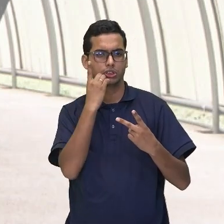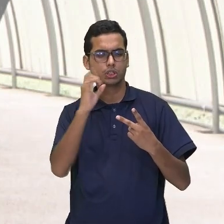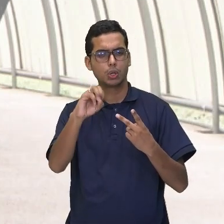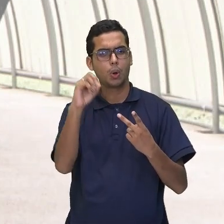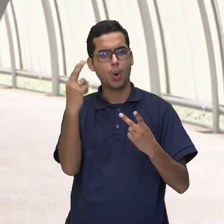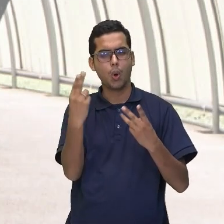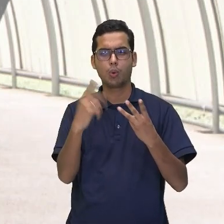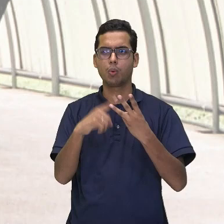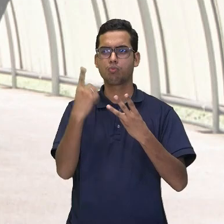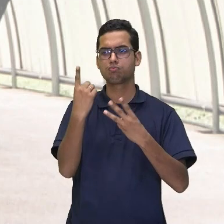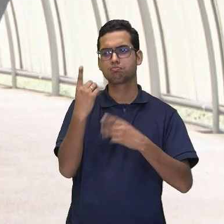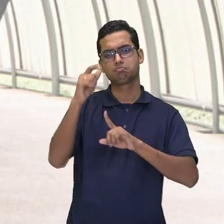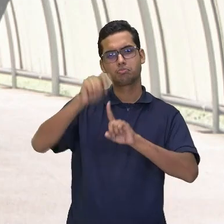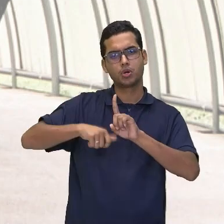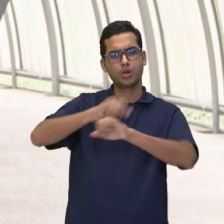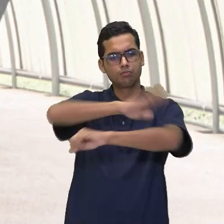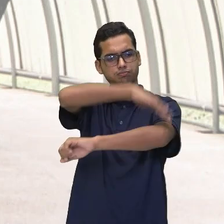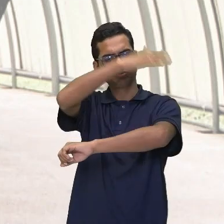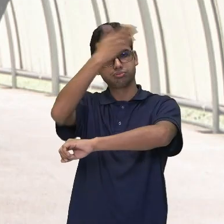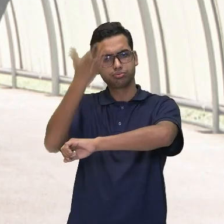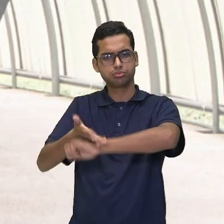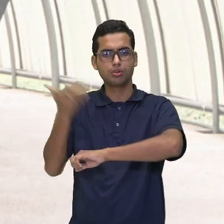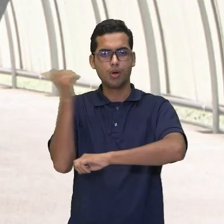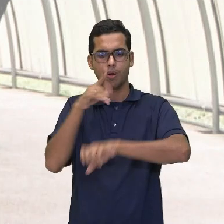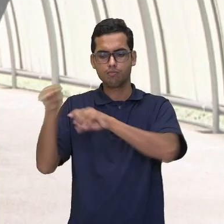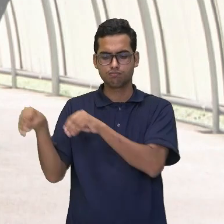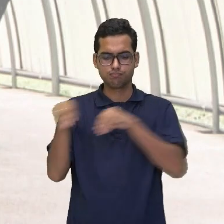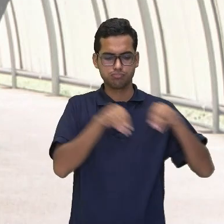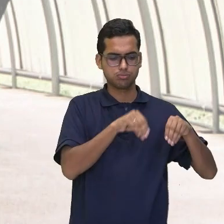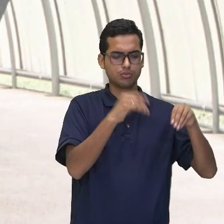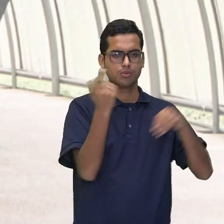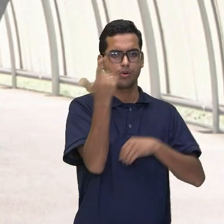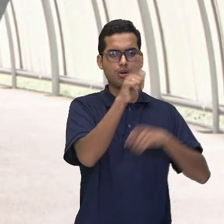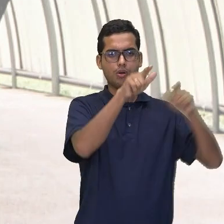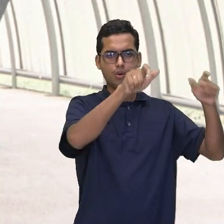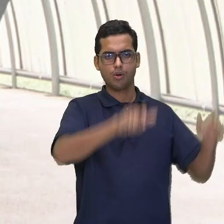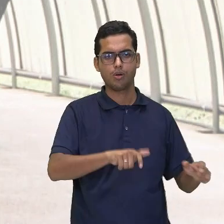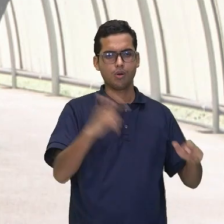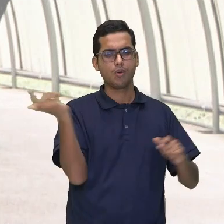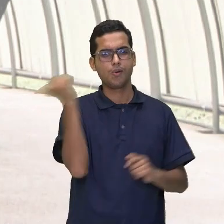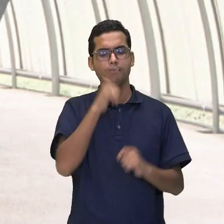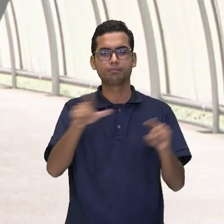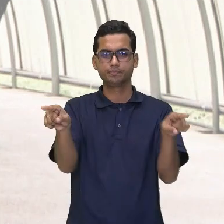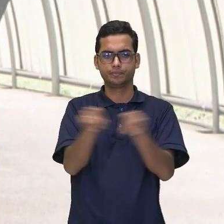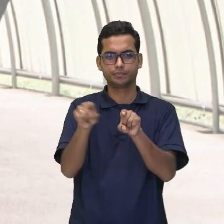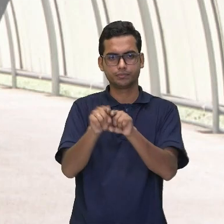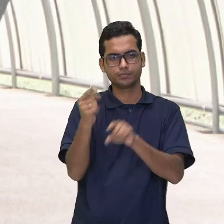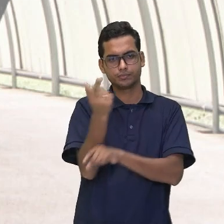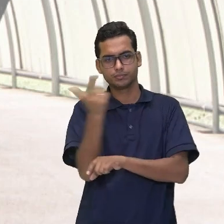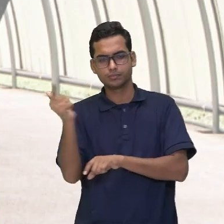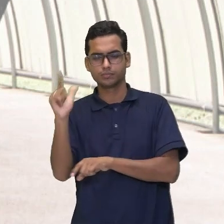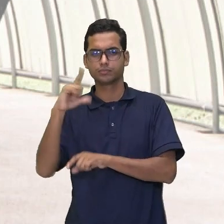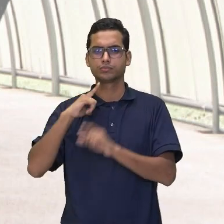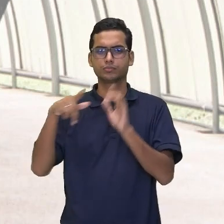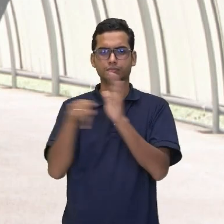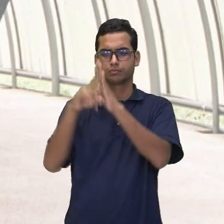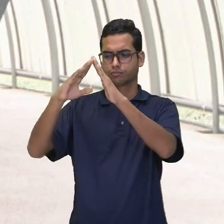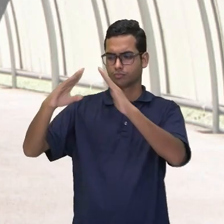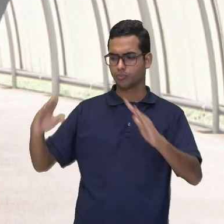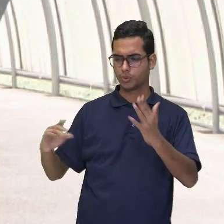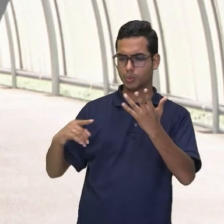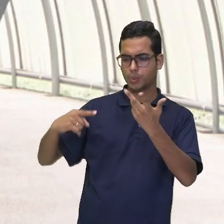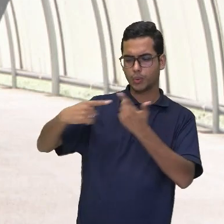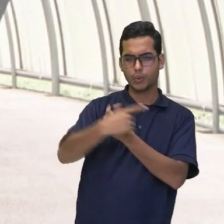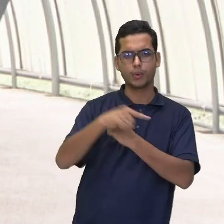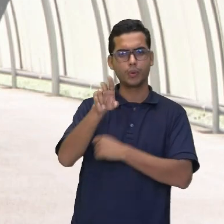e recriada em outro local. Uma instalação ela pode ser multimídia e provocar sensações táteis,